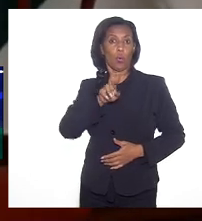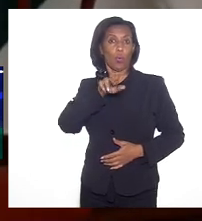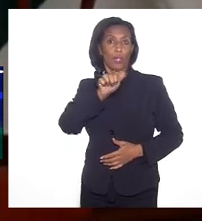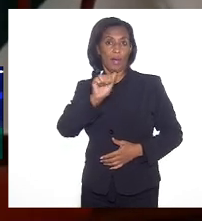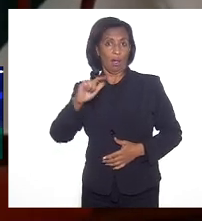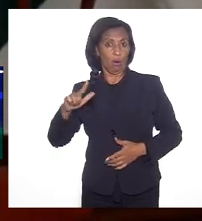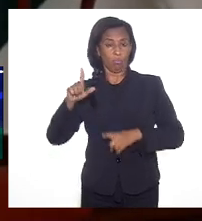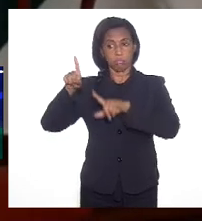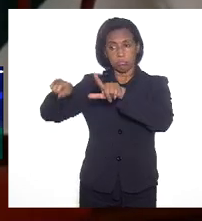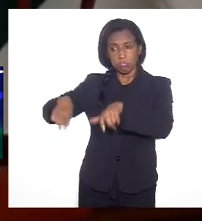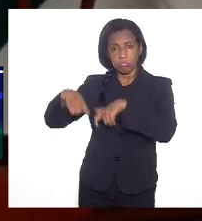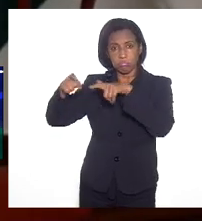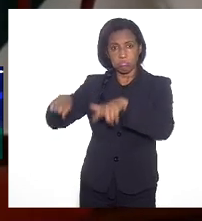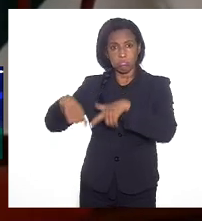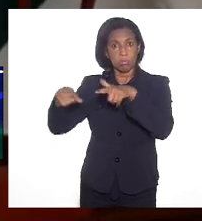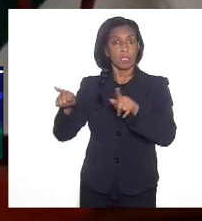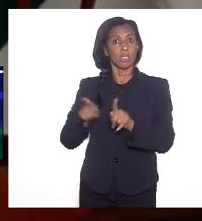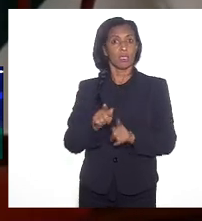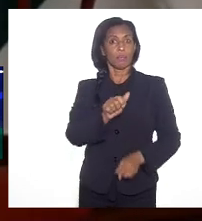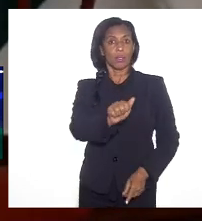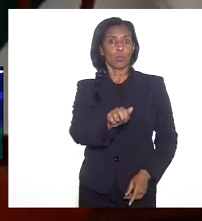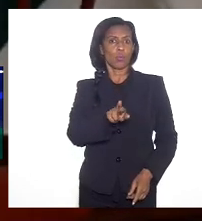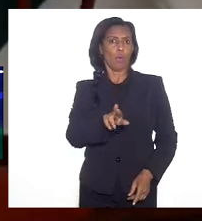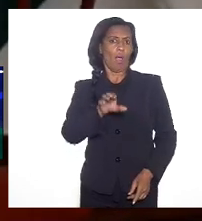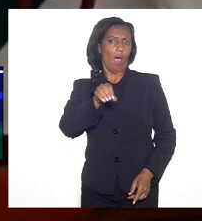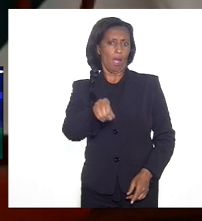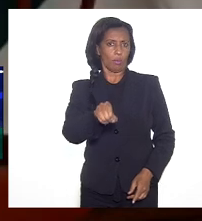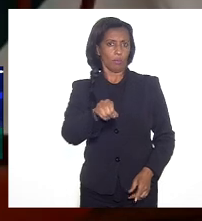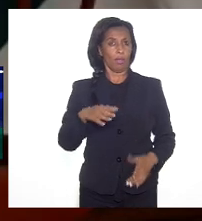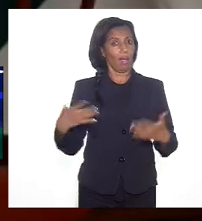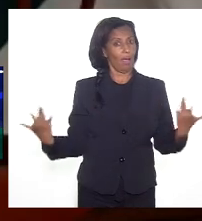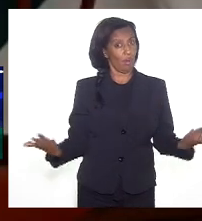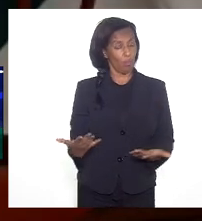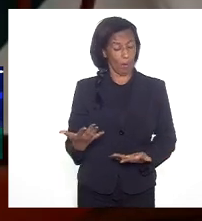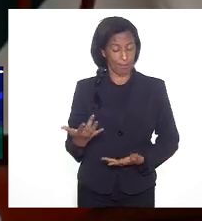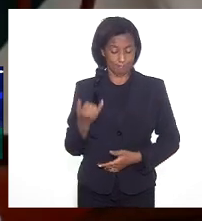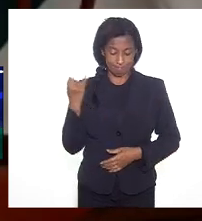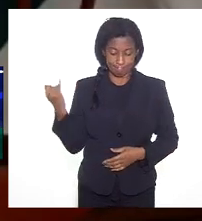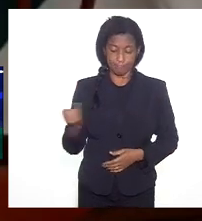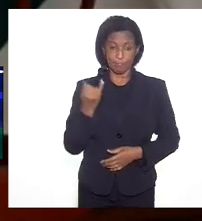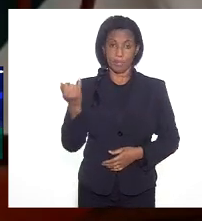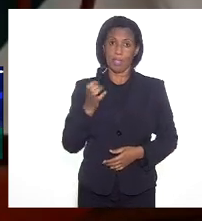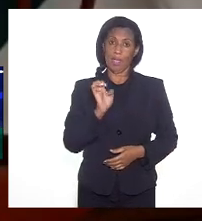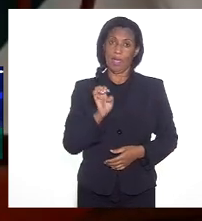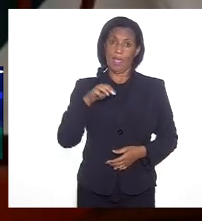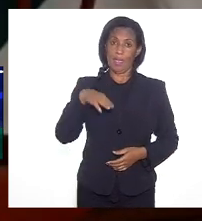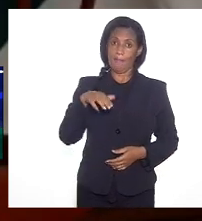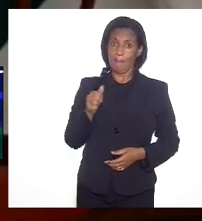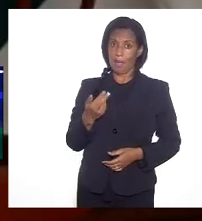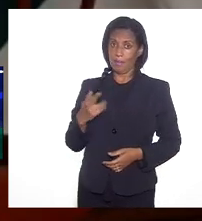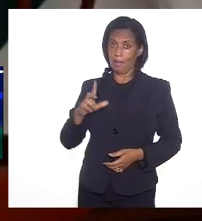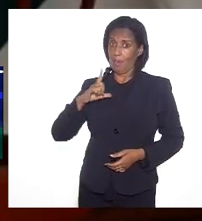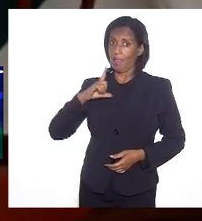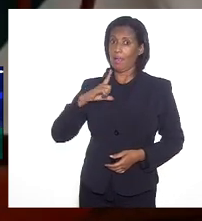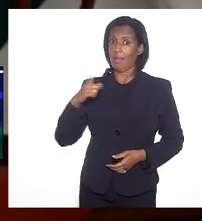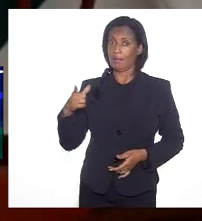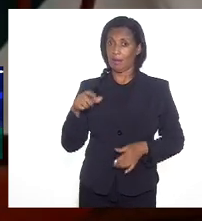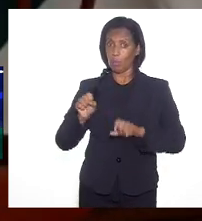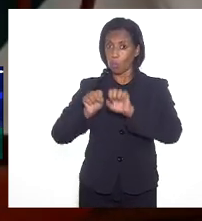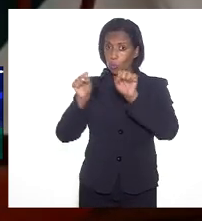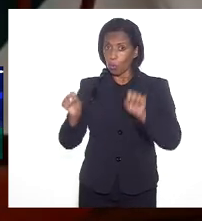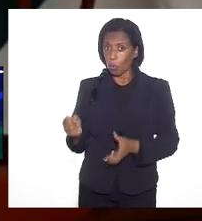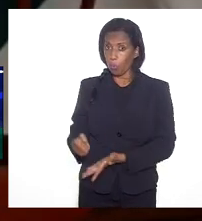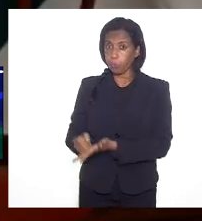questão do agro no Brasil agora é importante que a PESAGRO e a EMATER ela tenha a estrutura